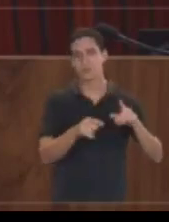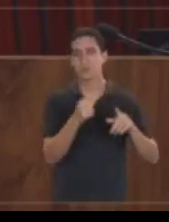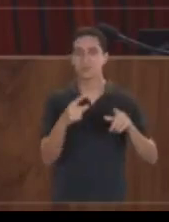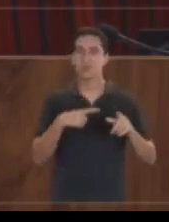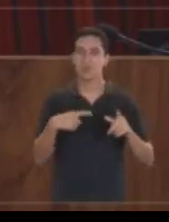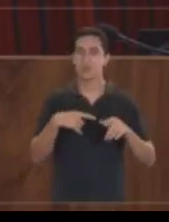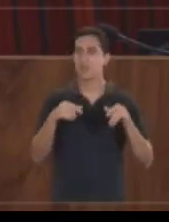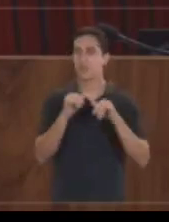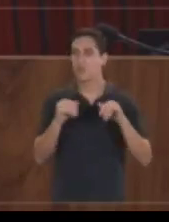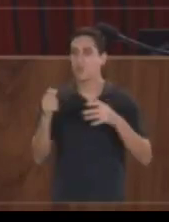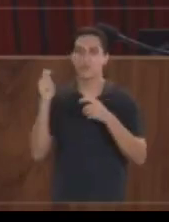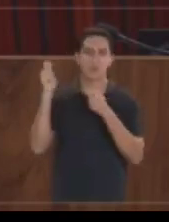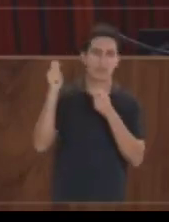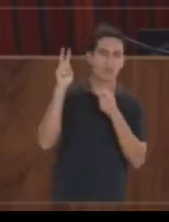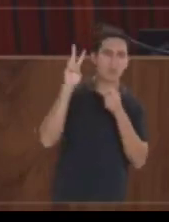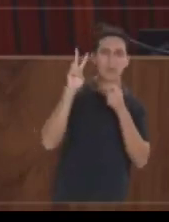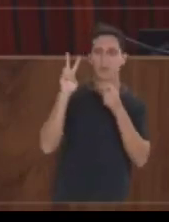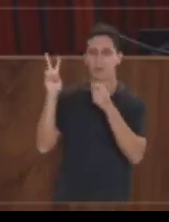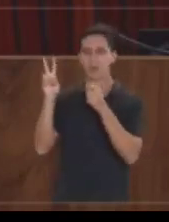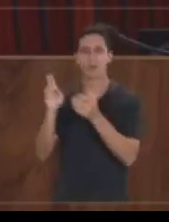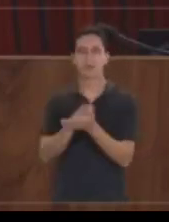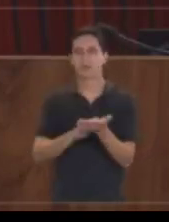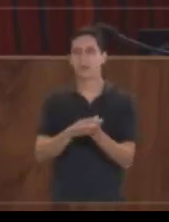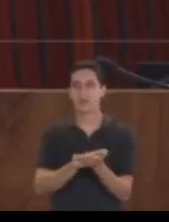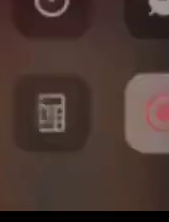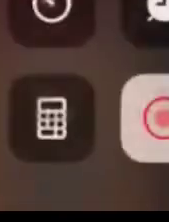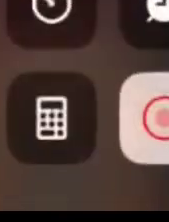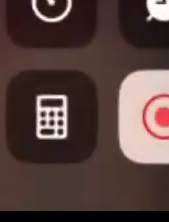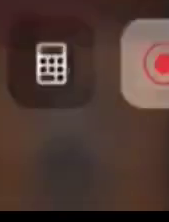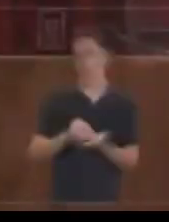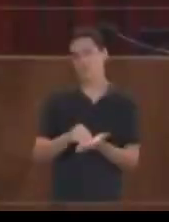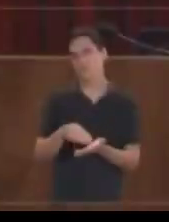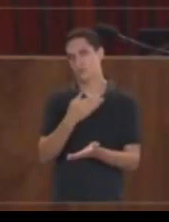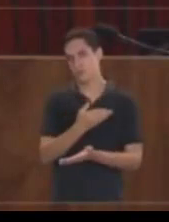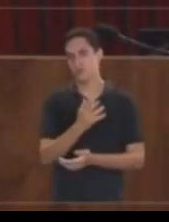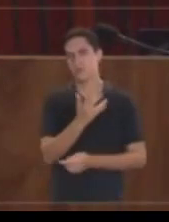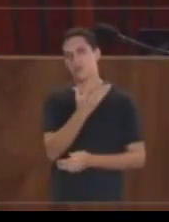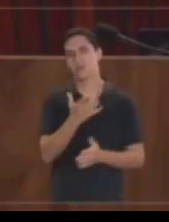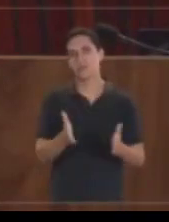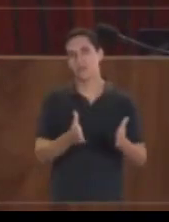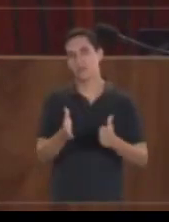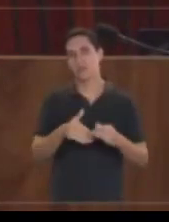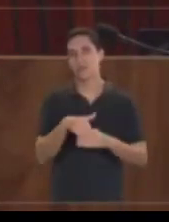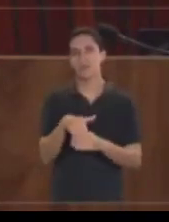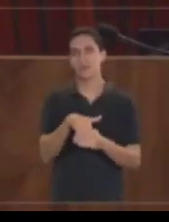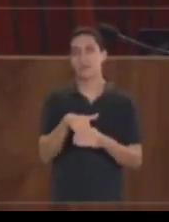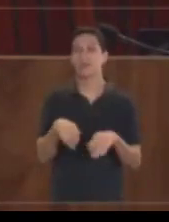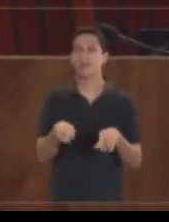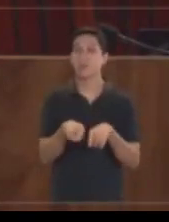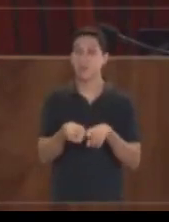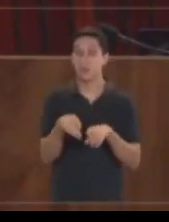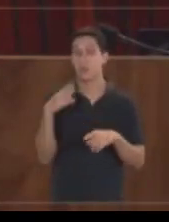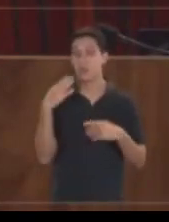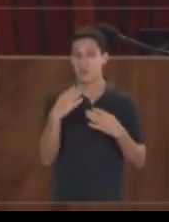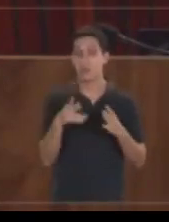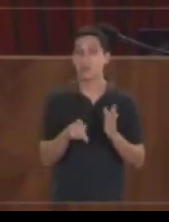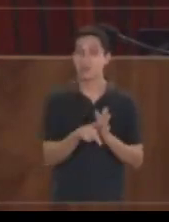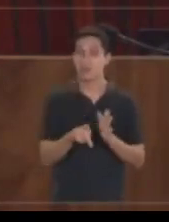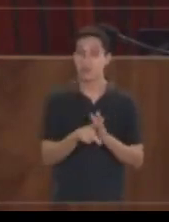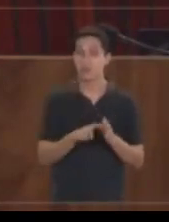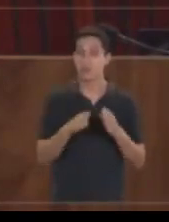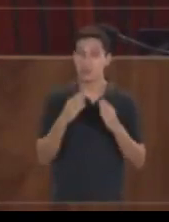ato de campanha, o que corrobora a falta de engajamento no período eleitoral. E quanto à prestação de contas,